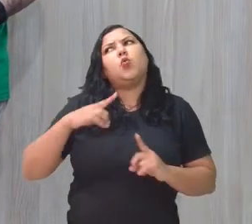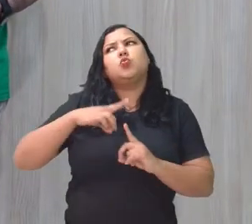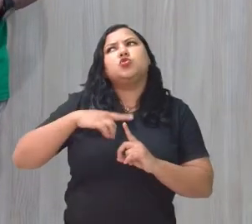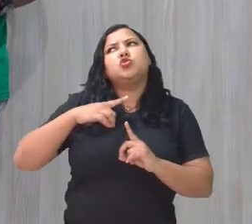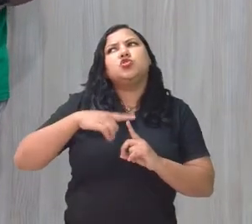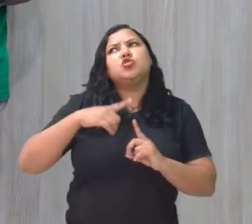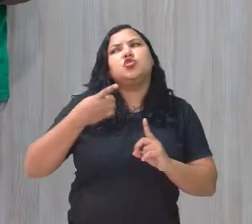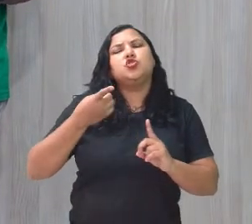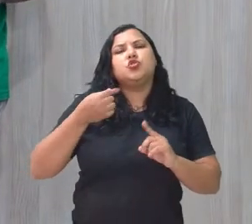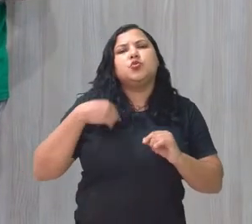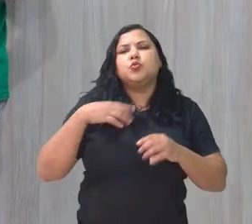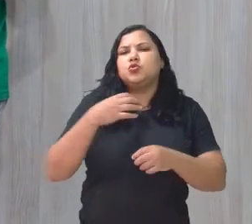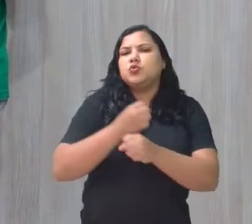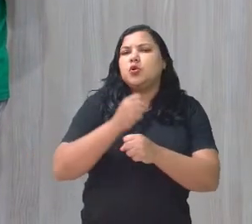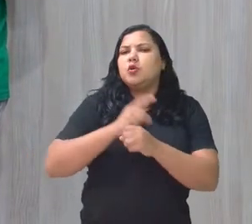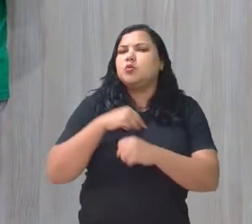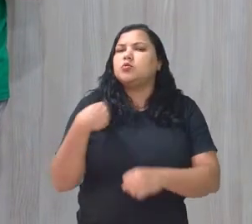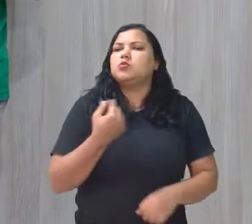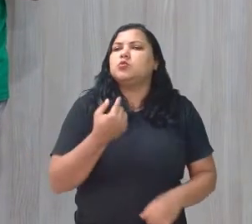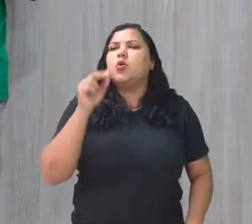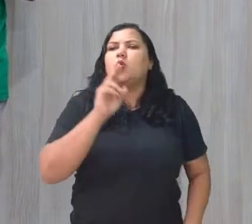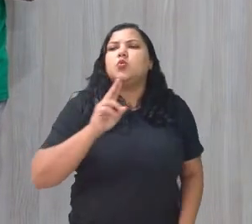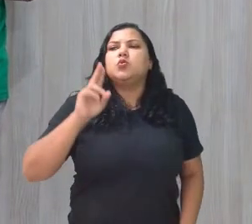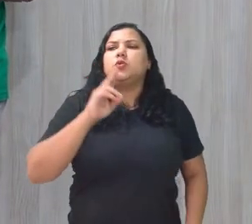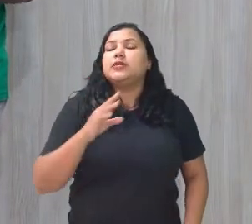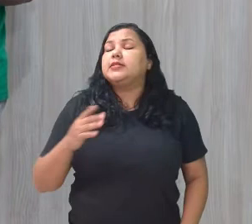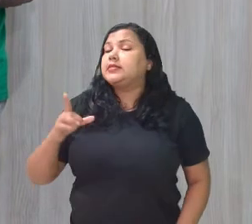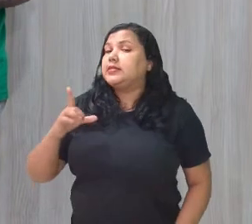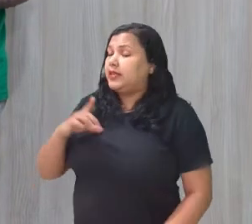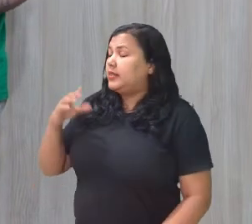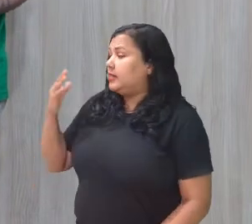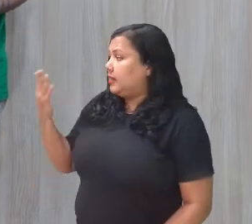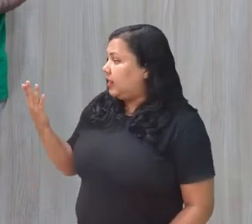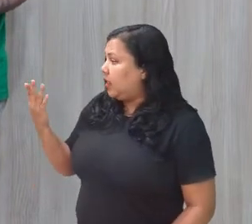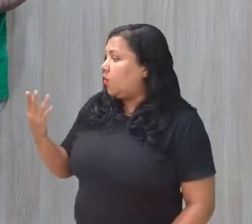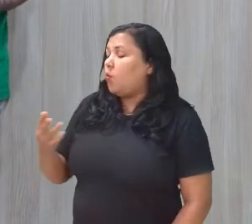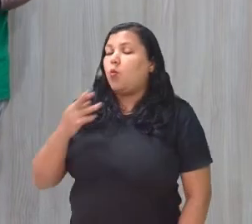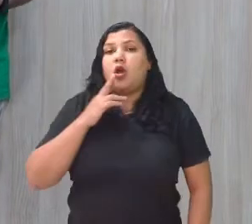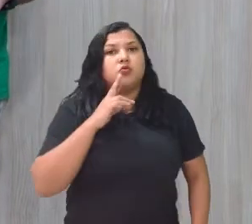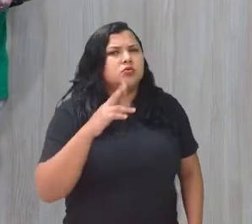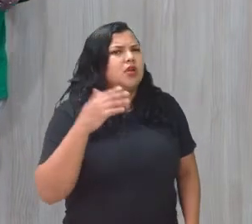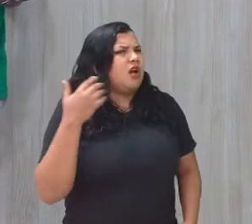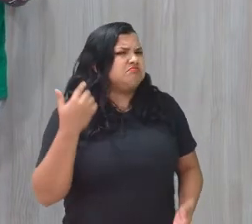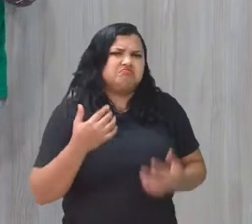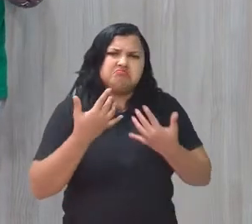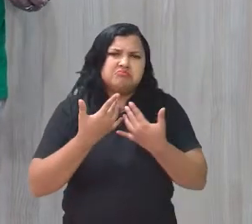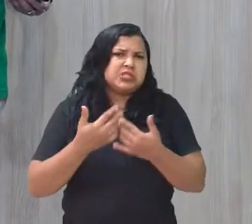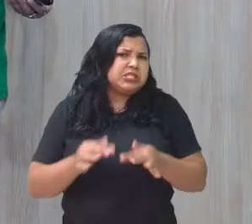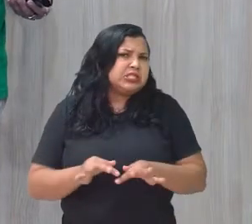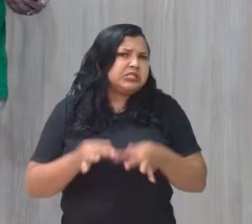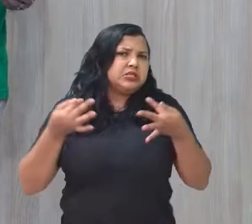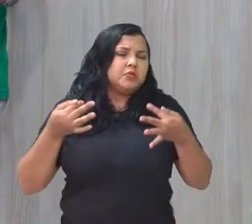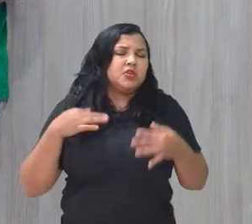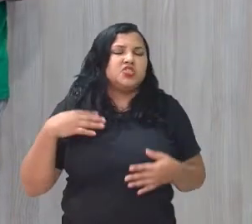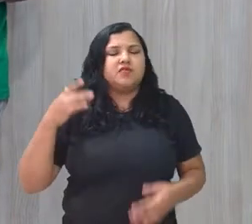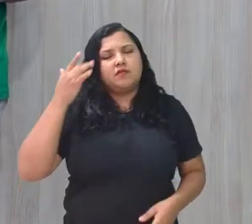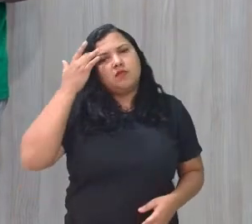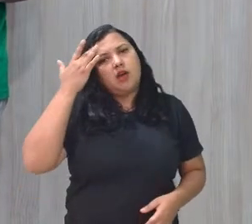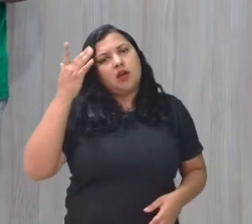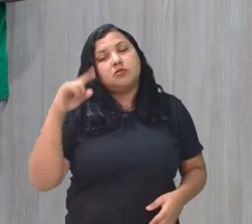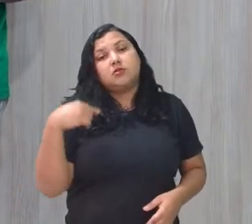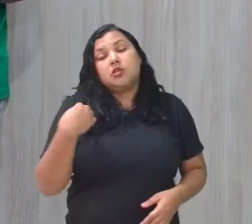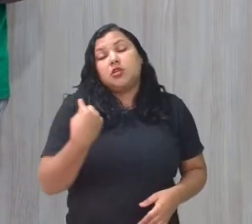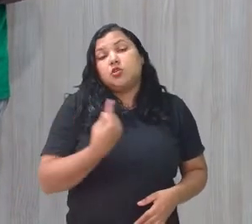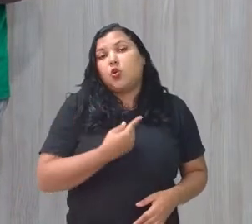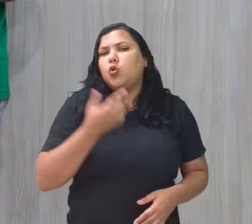utiliza, que ele ele chega a um resultado de modo bem prático, e com a explicação que eu acabei de dar, a gente consegue